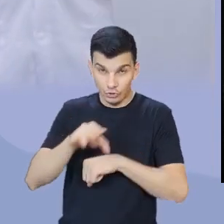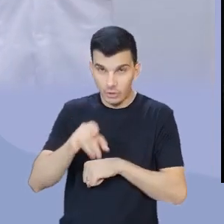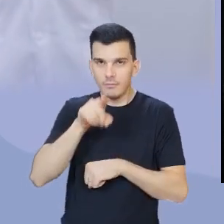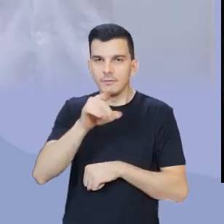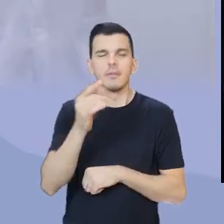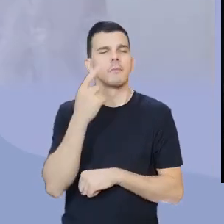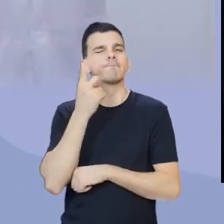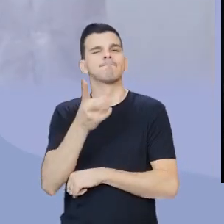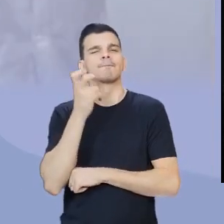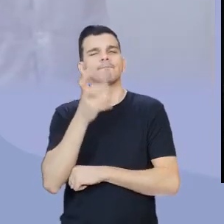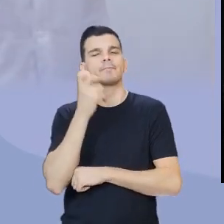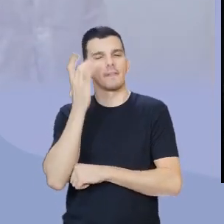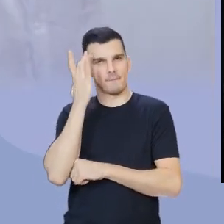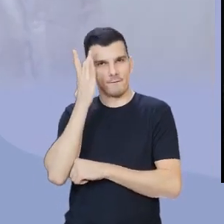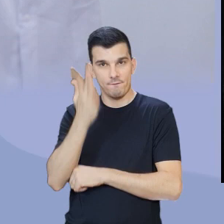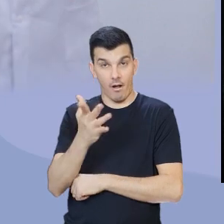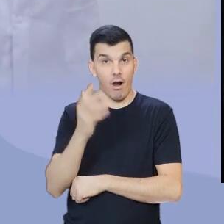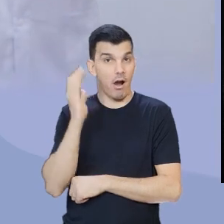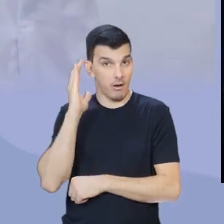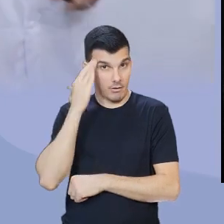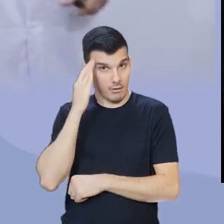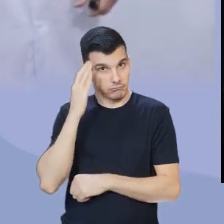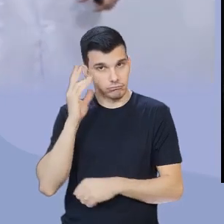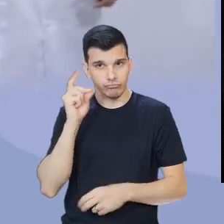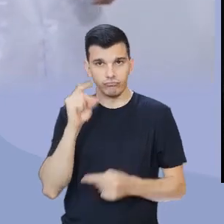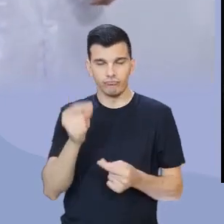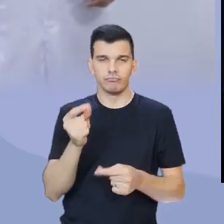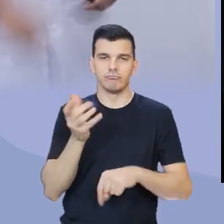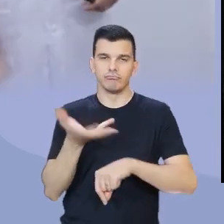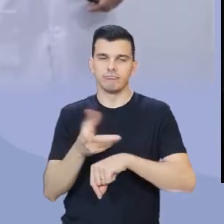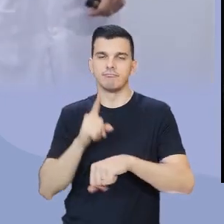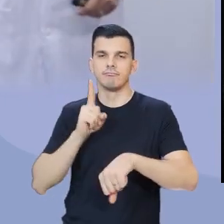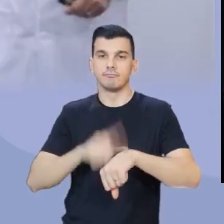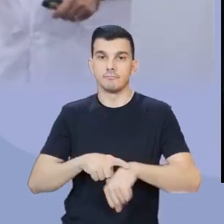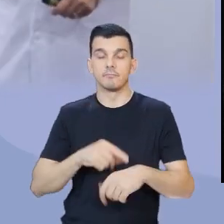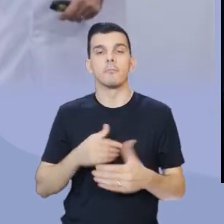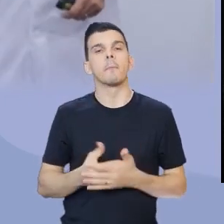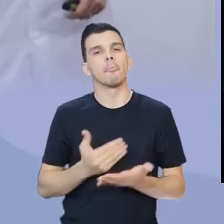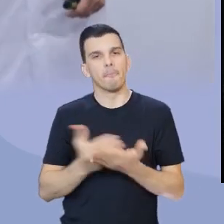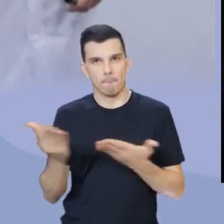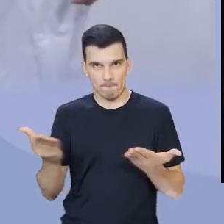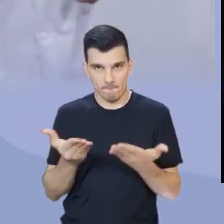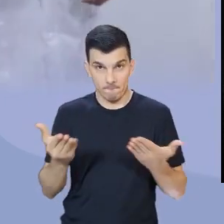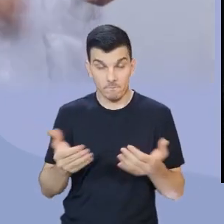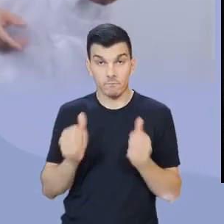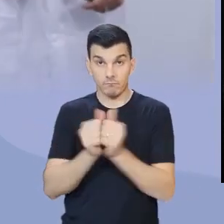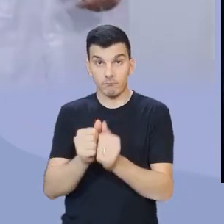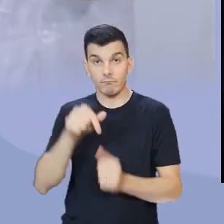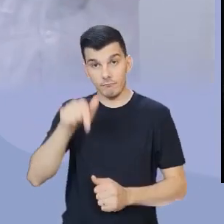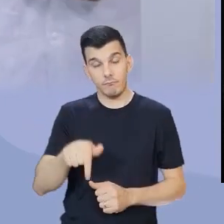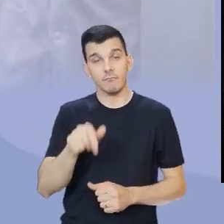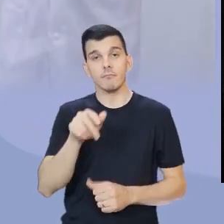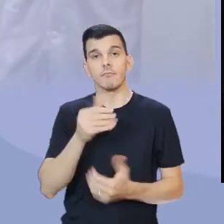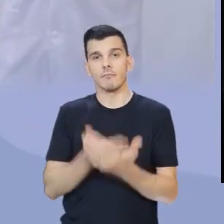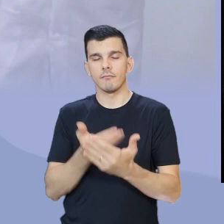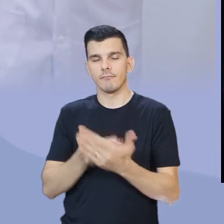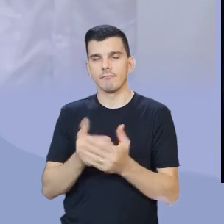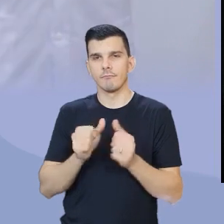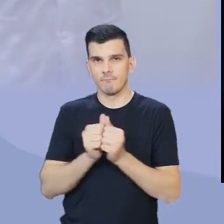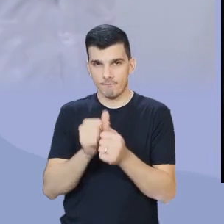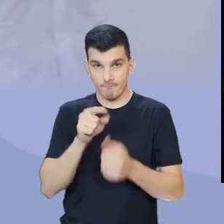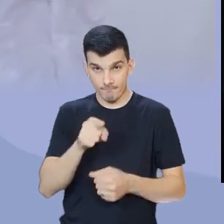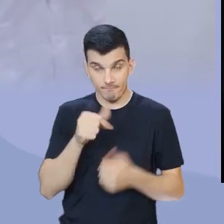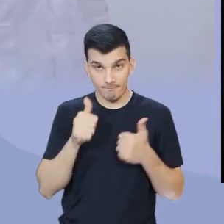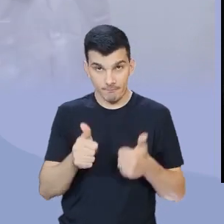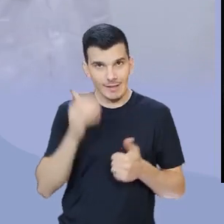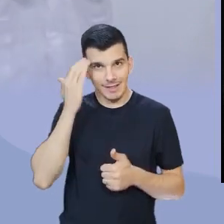tornando a matemática mais fácil. Hacker da matemática. É o que você é a partir de agora comigo, professor Hélio Hacker, seu fechamento. Tamo